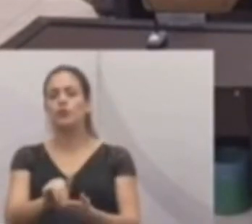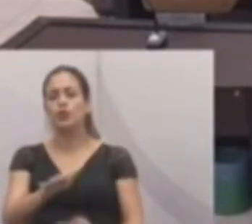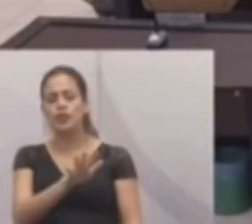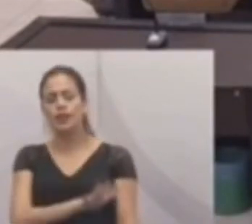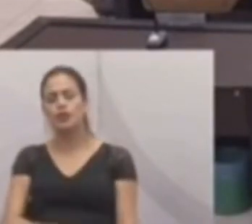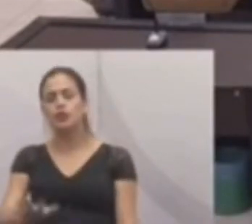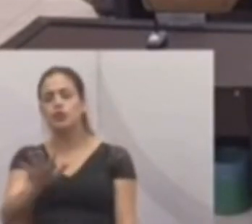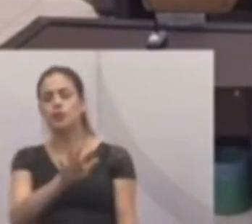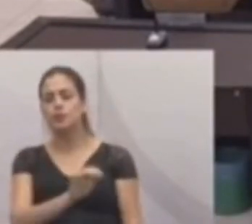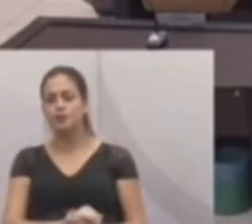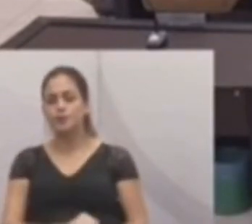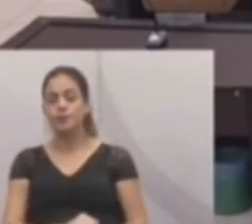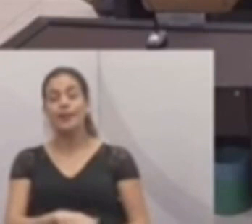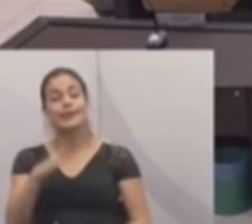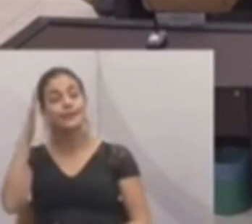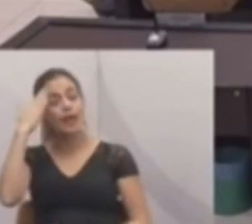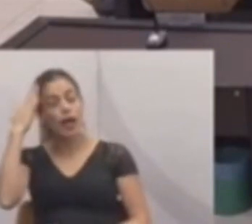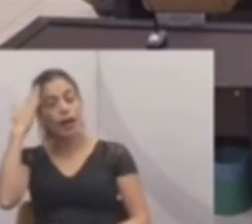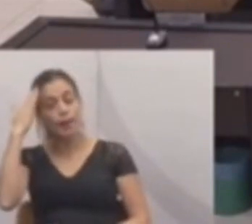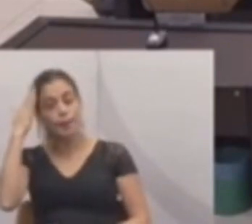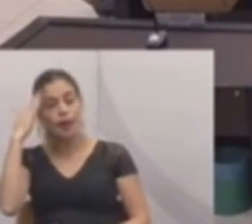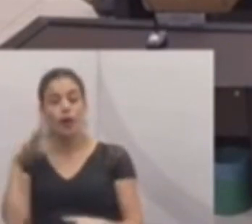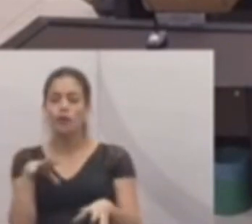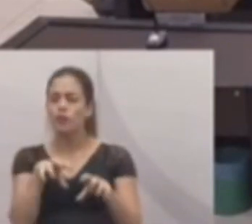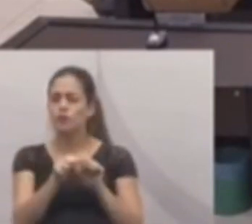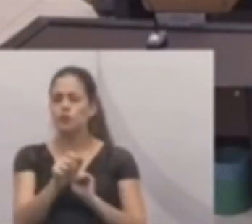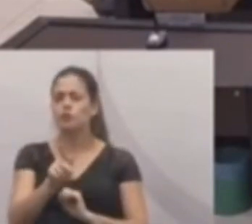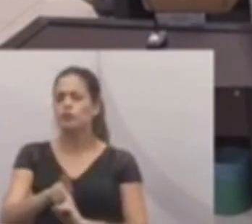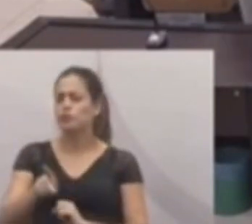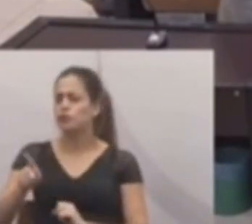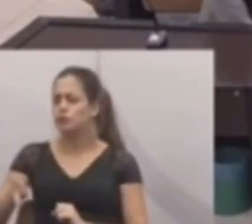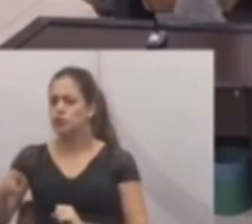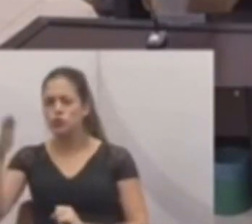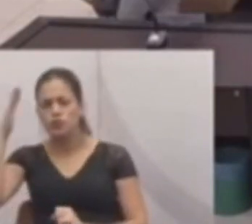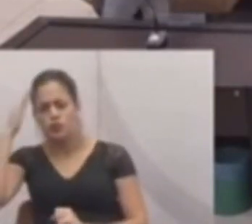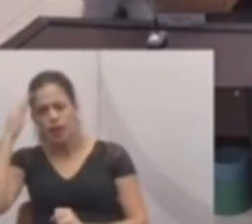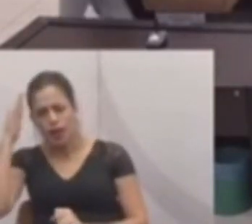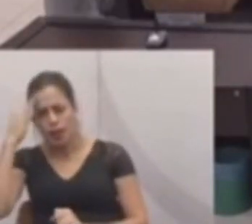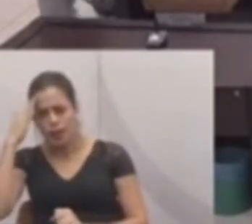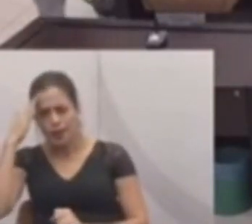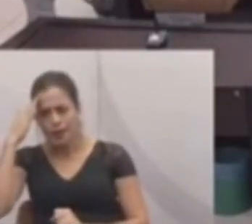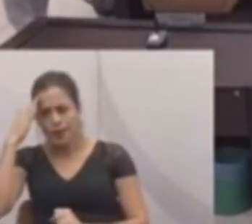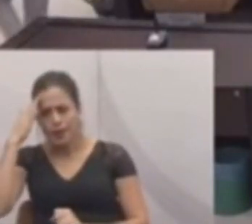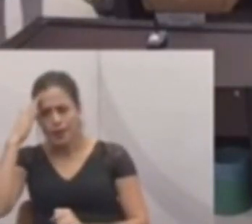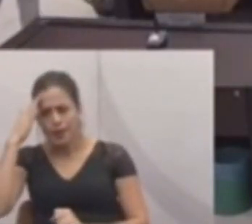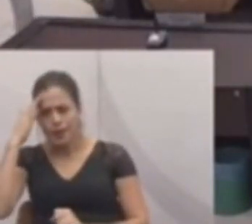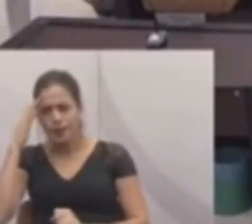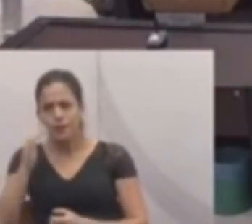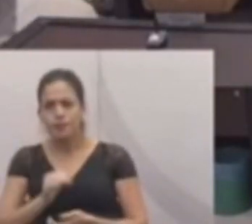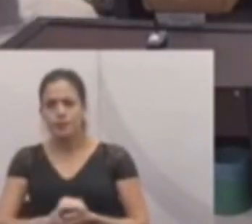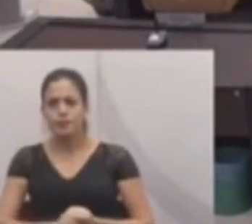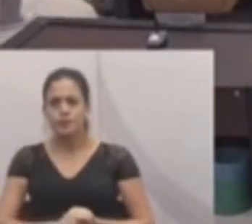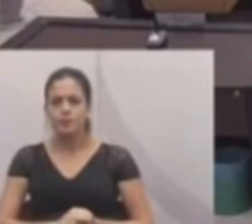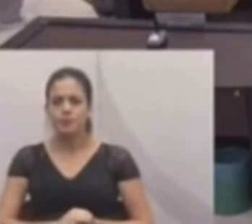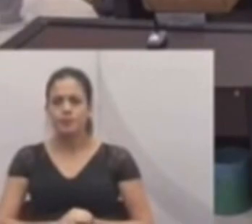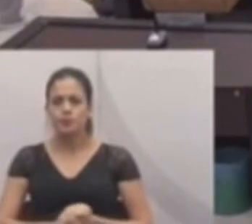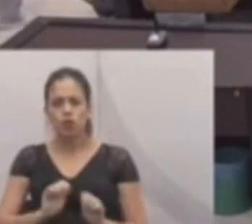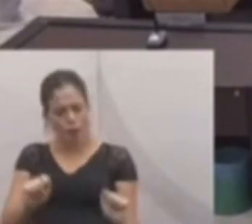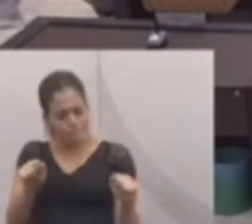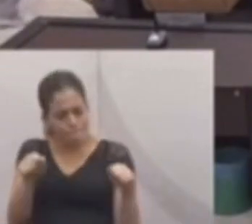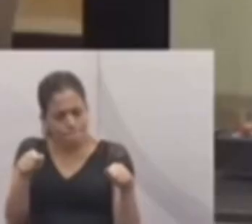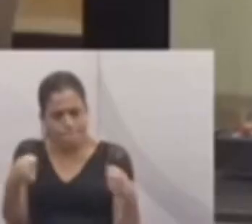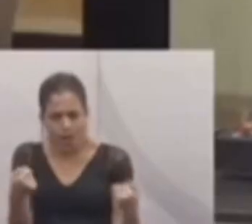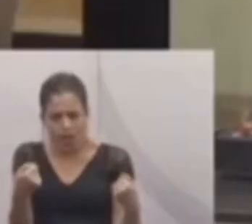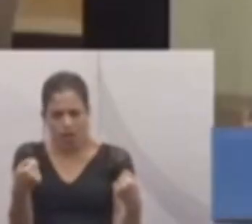da região. A gente sabe que da formação dos professores, a gente sabe realmente do